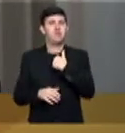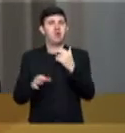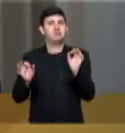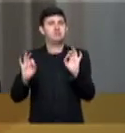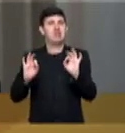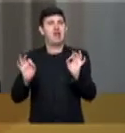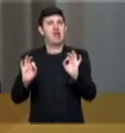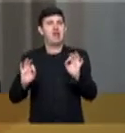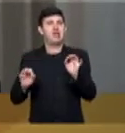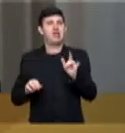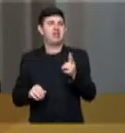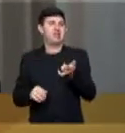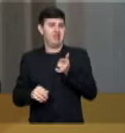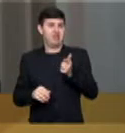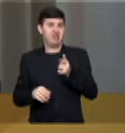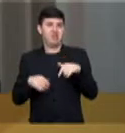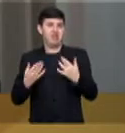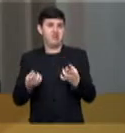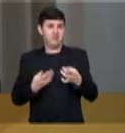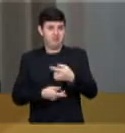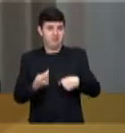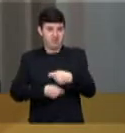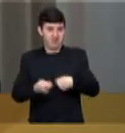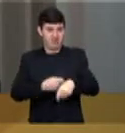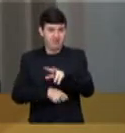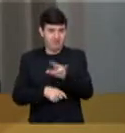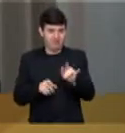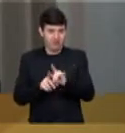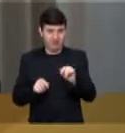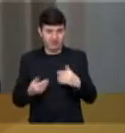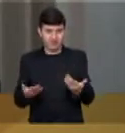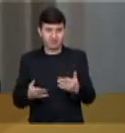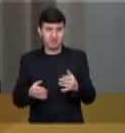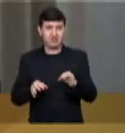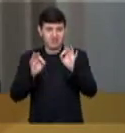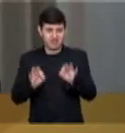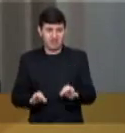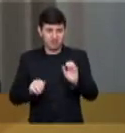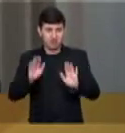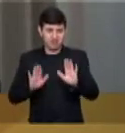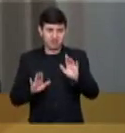sequer vender aquilo que licitamente é permitido. A norma, ela mantém